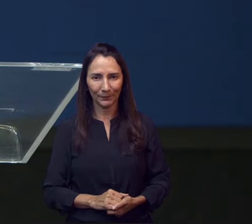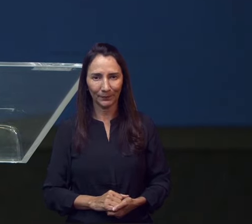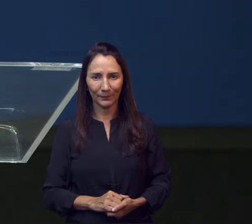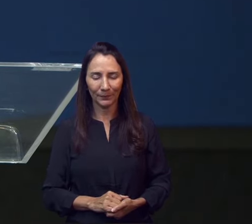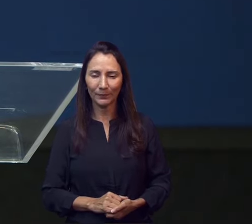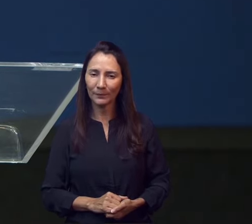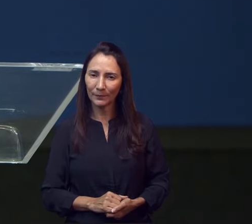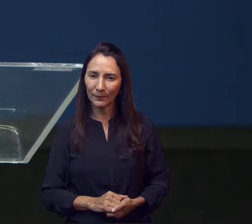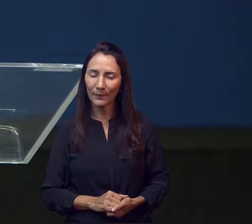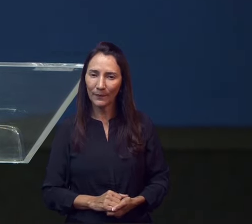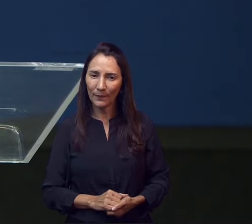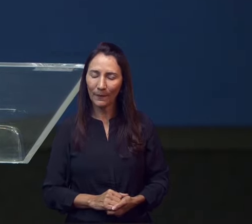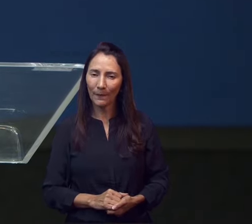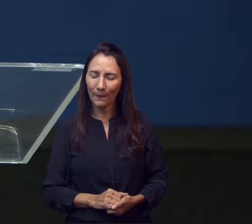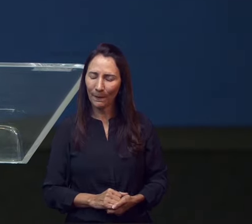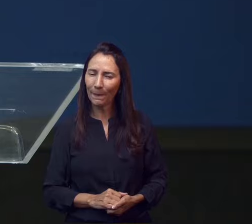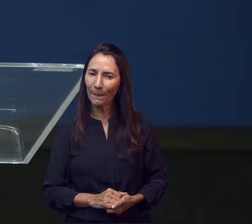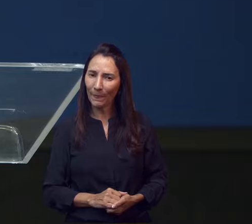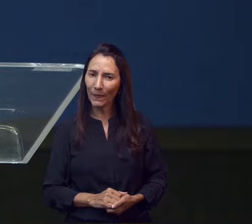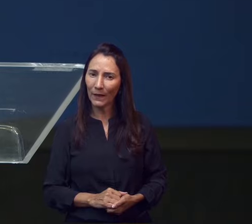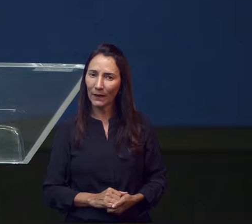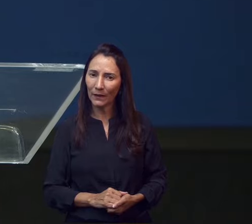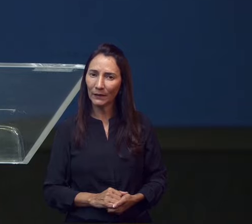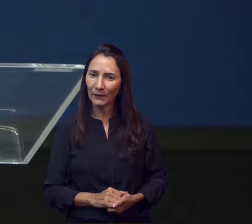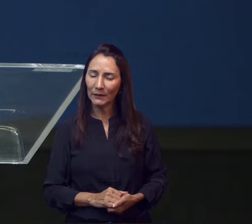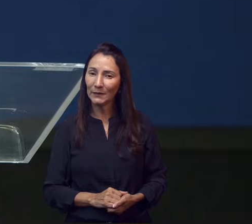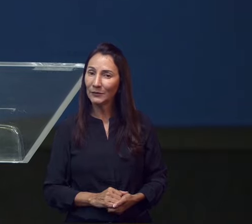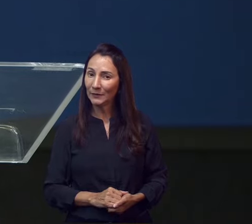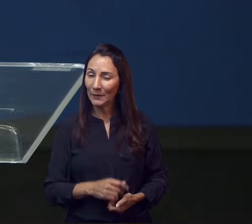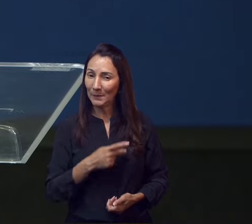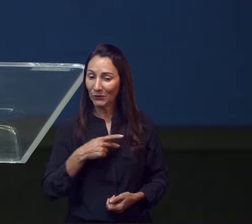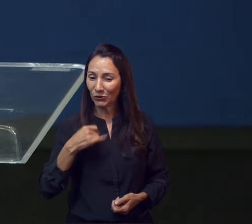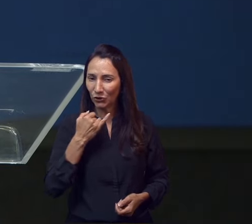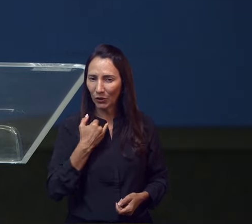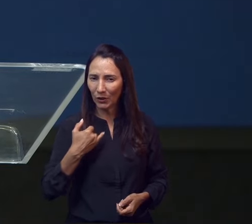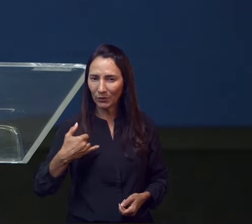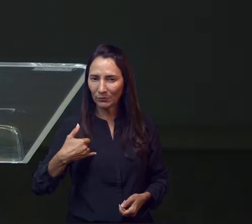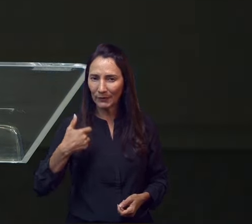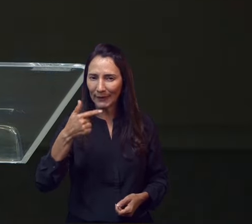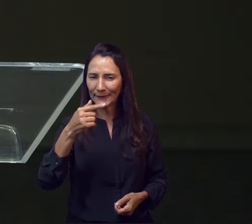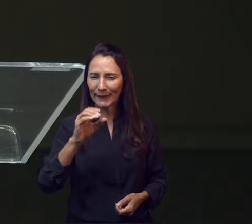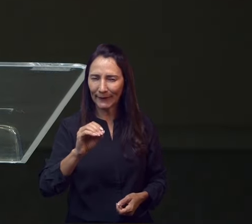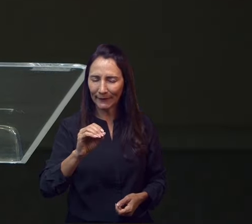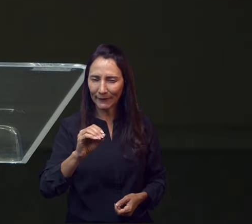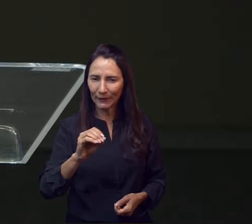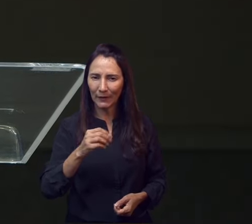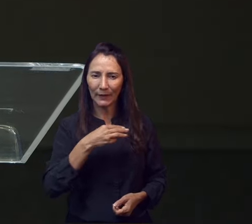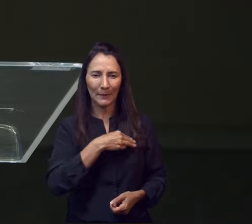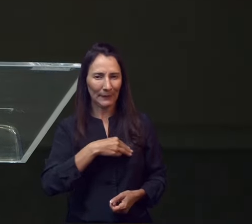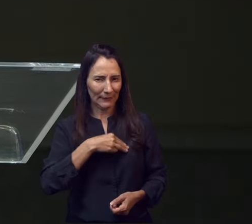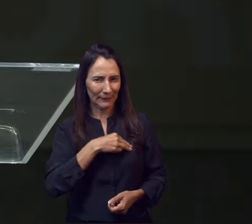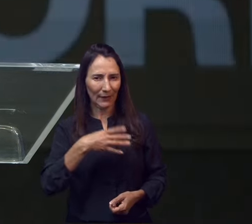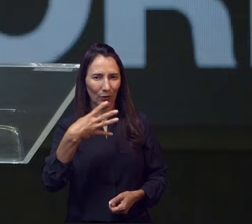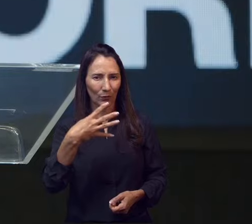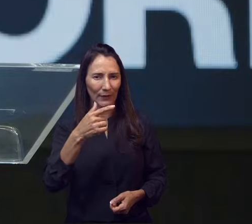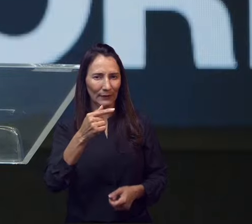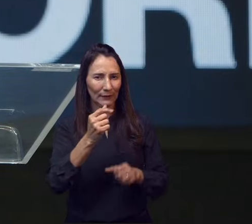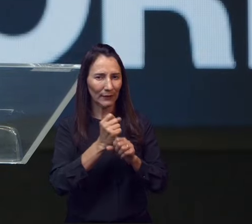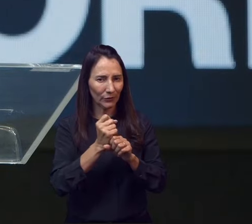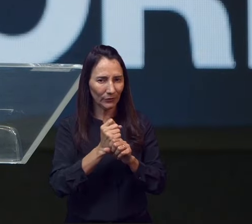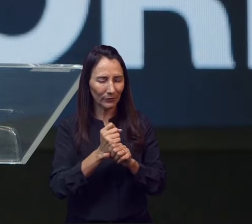e eu faço questão de repetir 70 anos de vida 47 anos de ministério